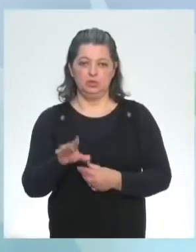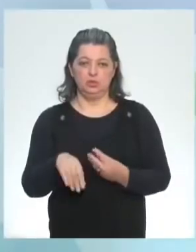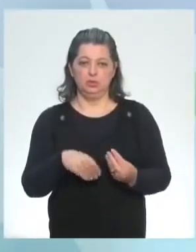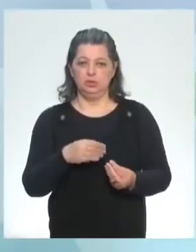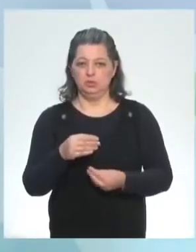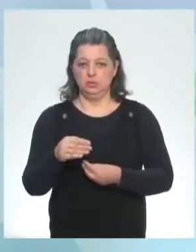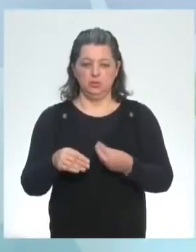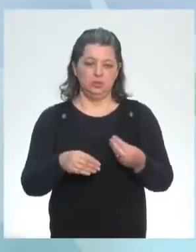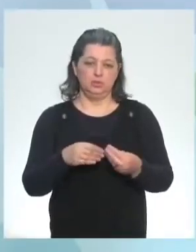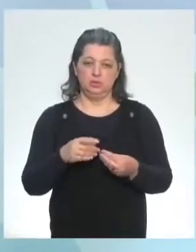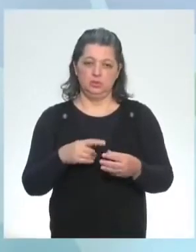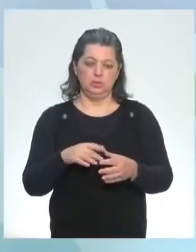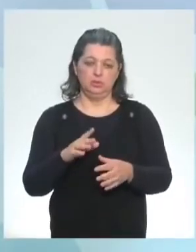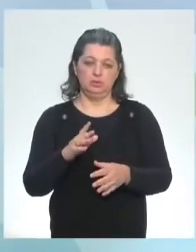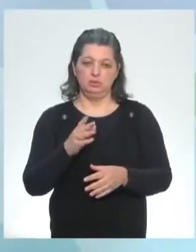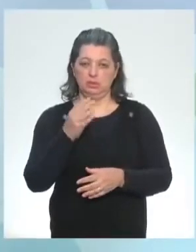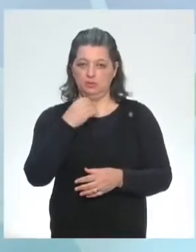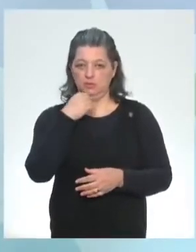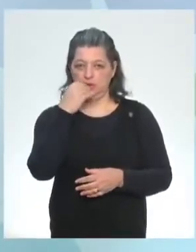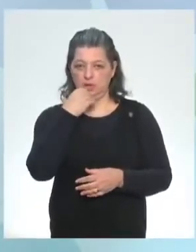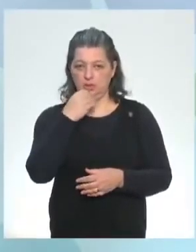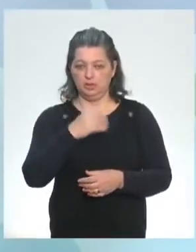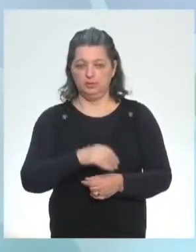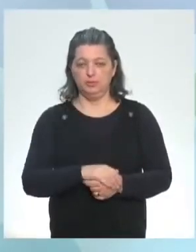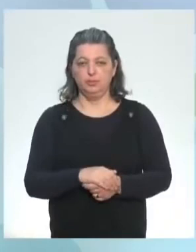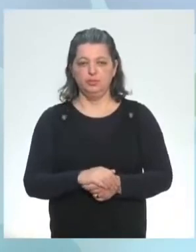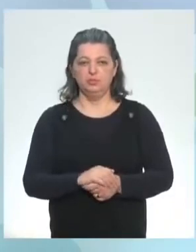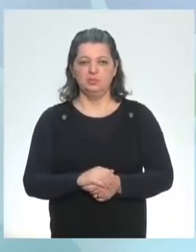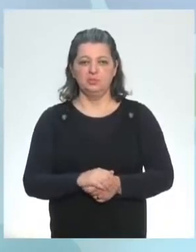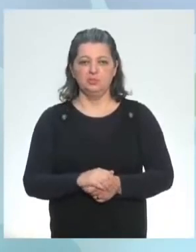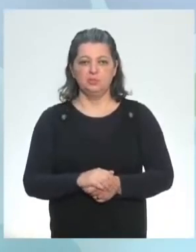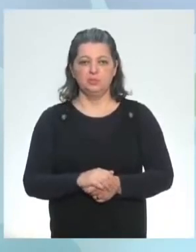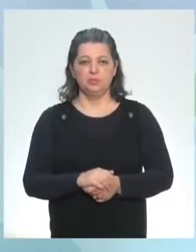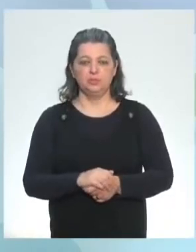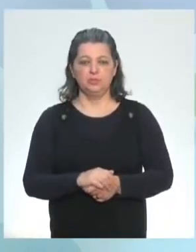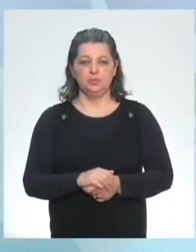neutralizou. Devia ter descido.